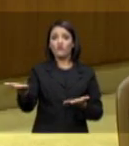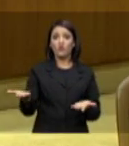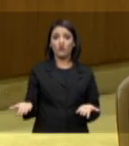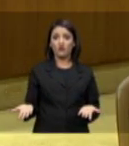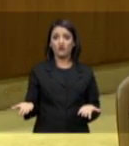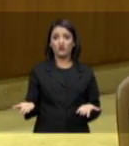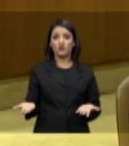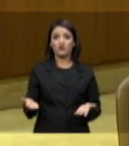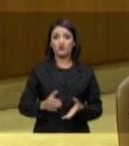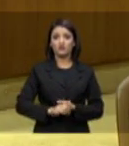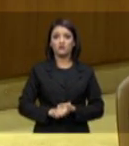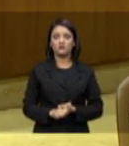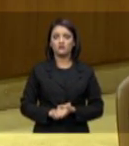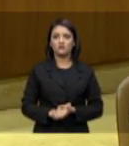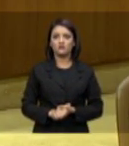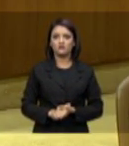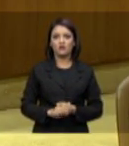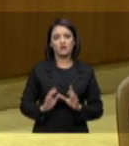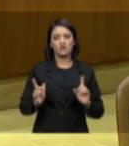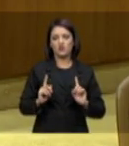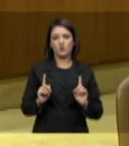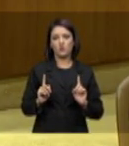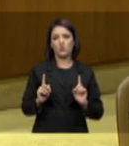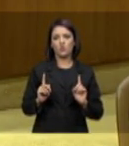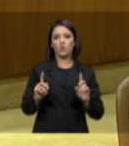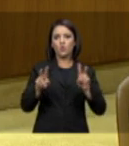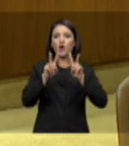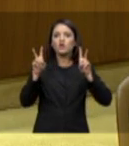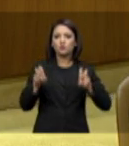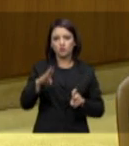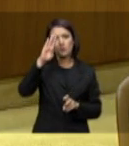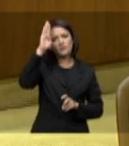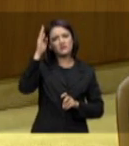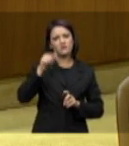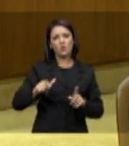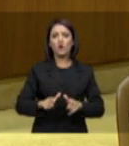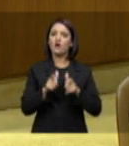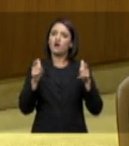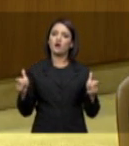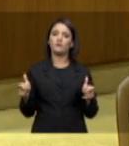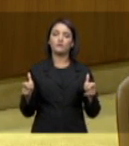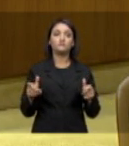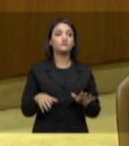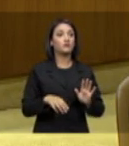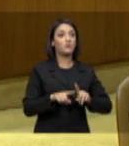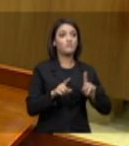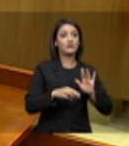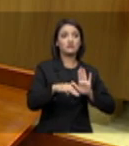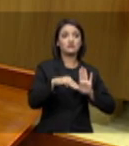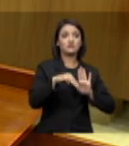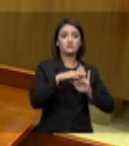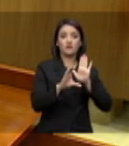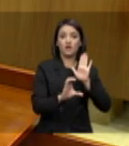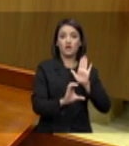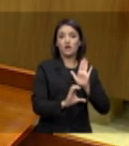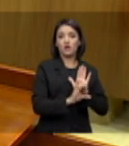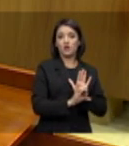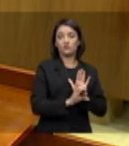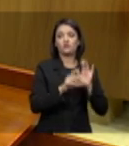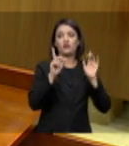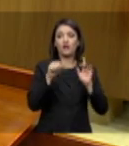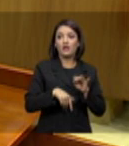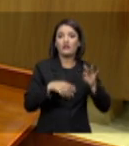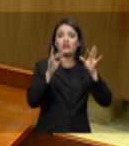brasil o objetivo é muito alta tá muito perdão é isso jeová a cautelar pedida enumera